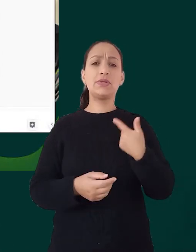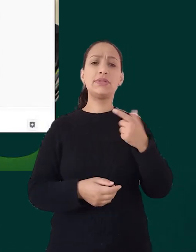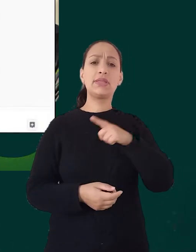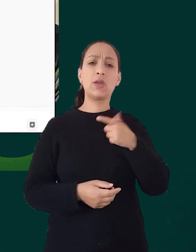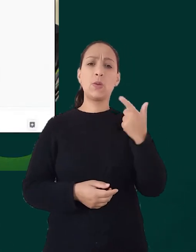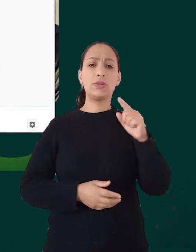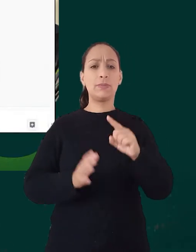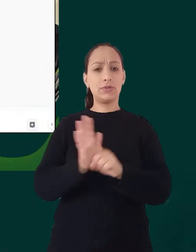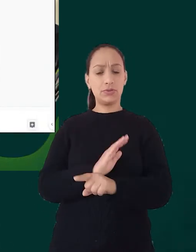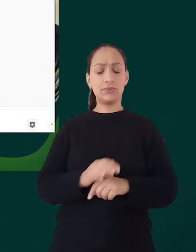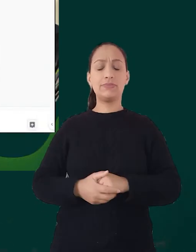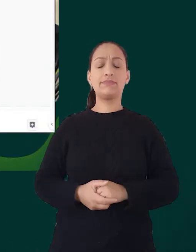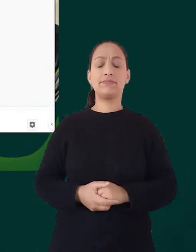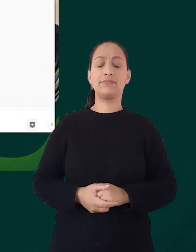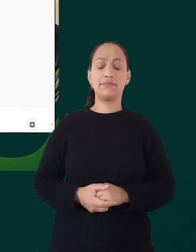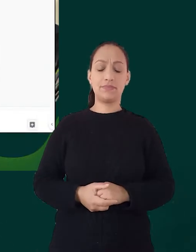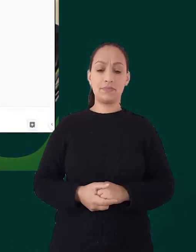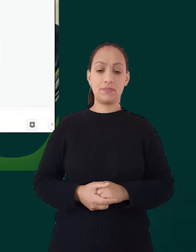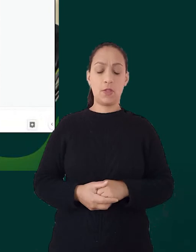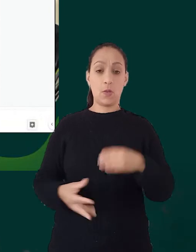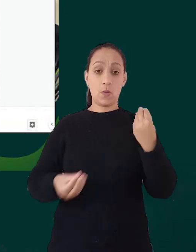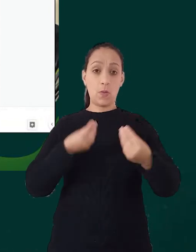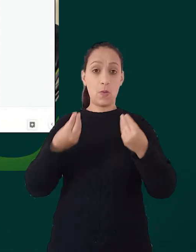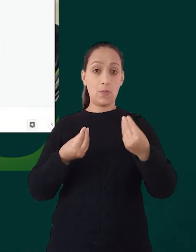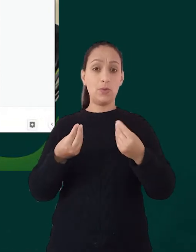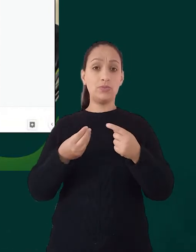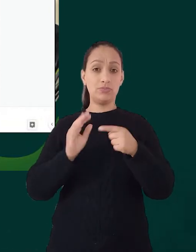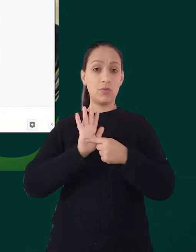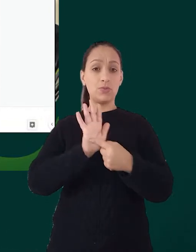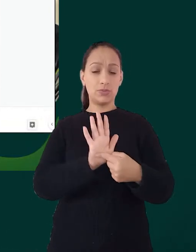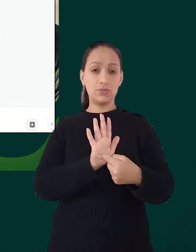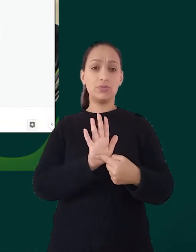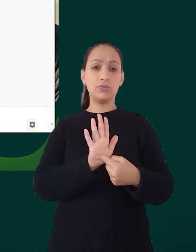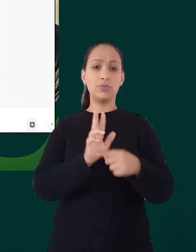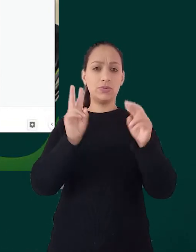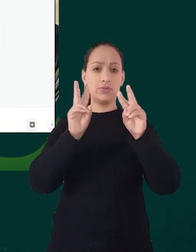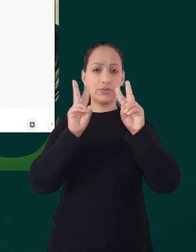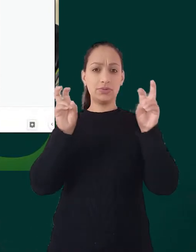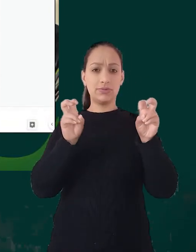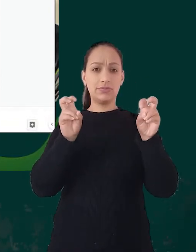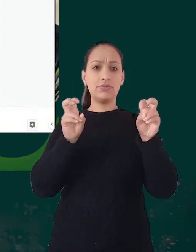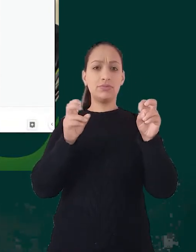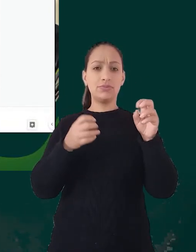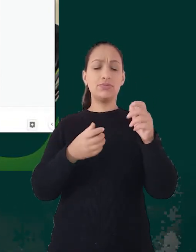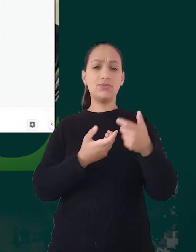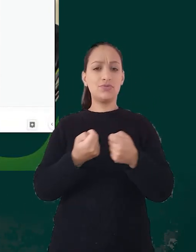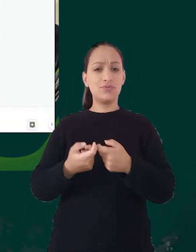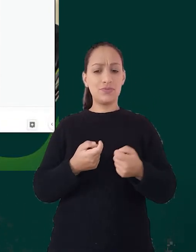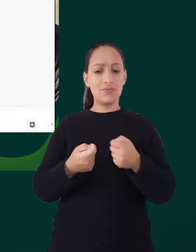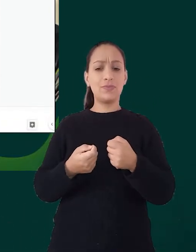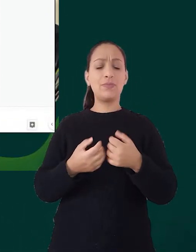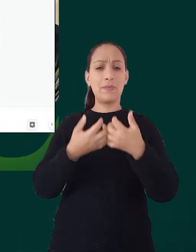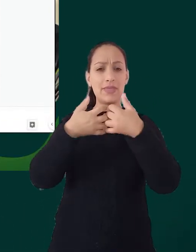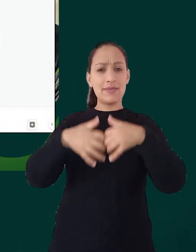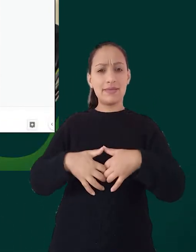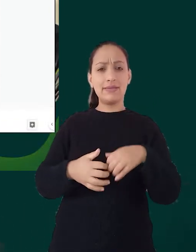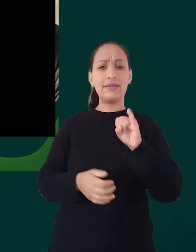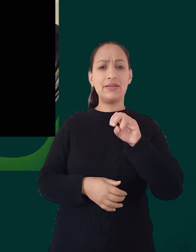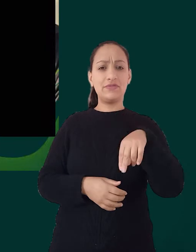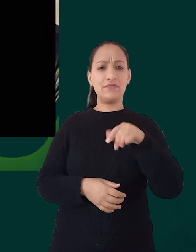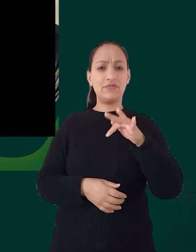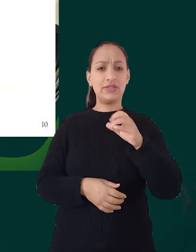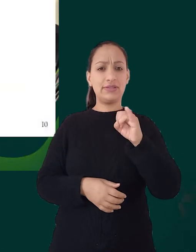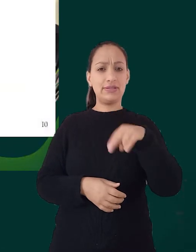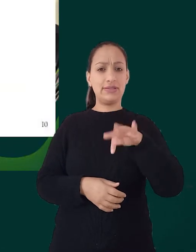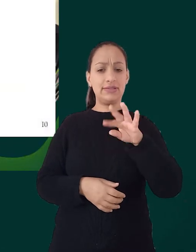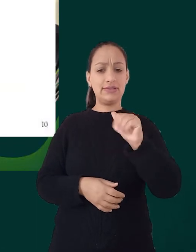pergunta. Então, como tu mostrou a questão do jogo, né, que tem essa mecânica infinita, aí